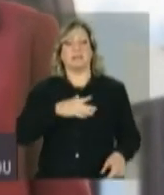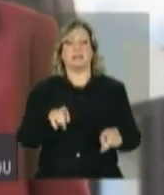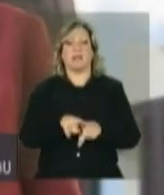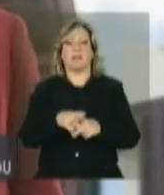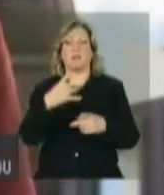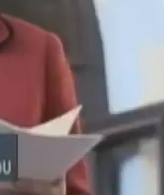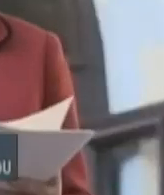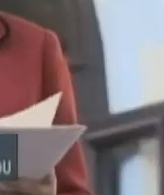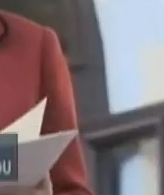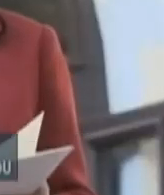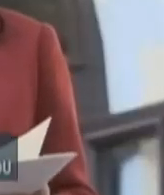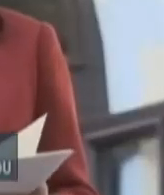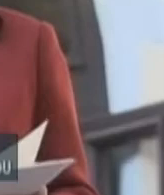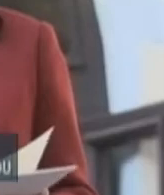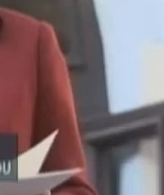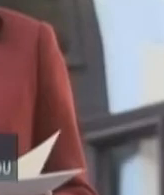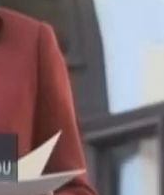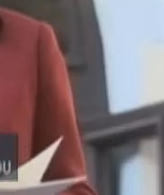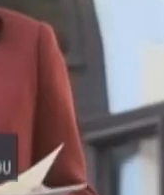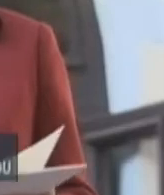pessoal.